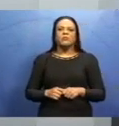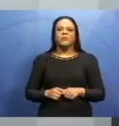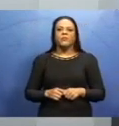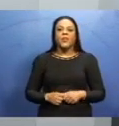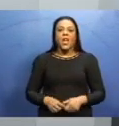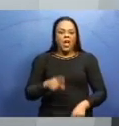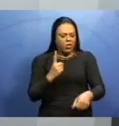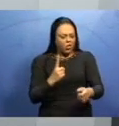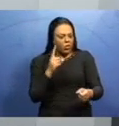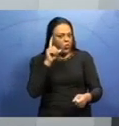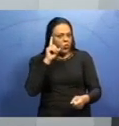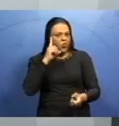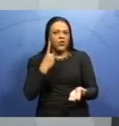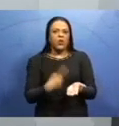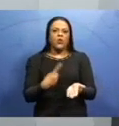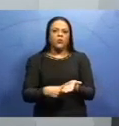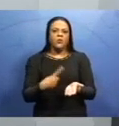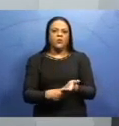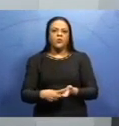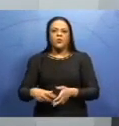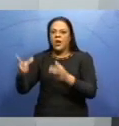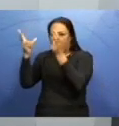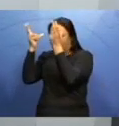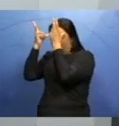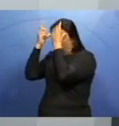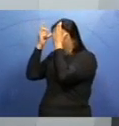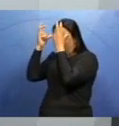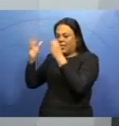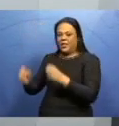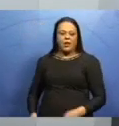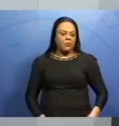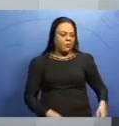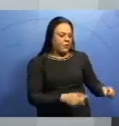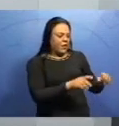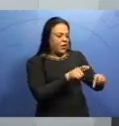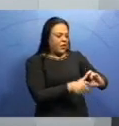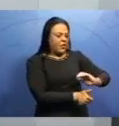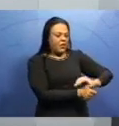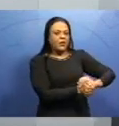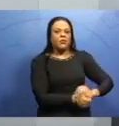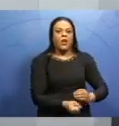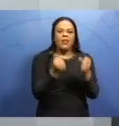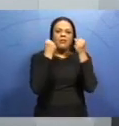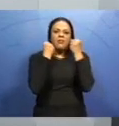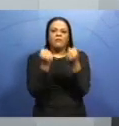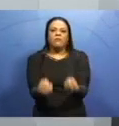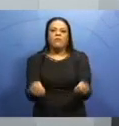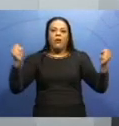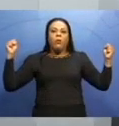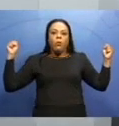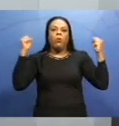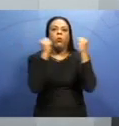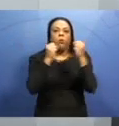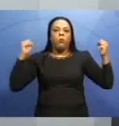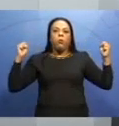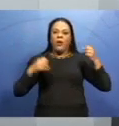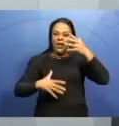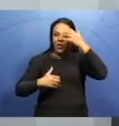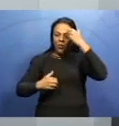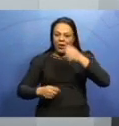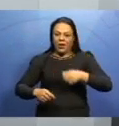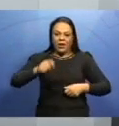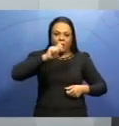No dia marcado, a lebre e a tartaruga se aqueceram e o macaco deu o tiro da largada.